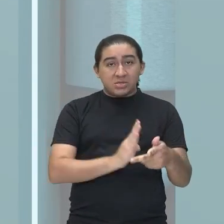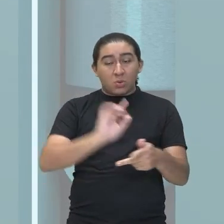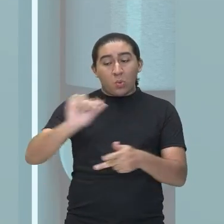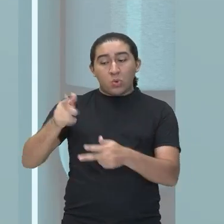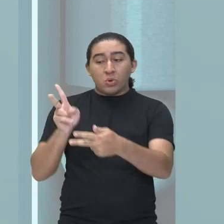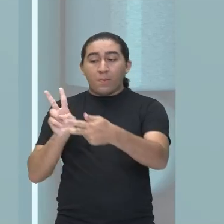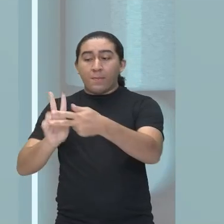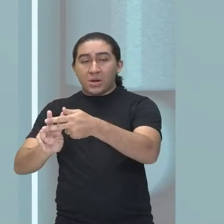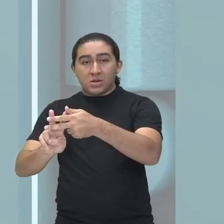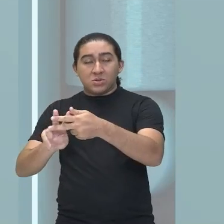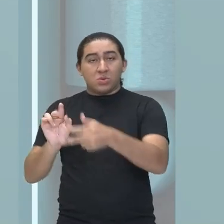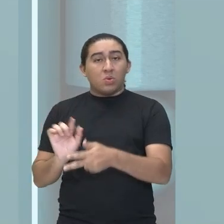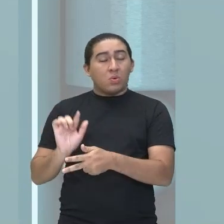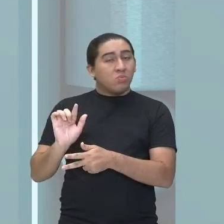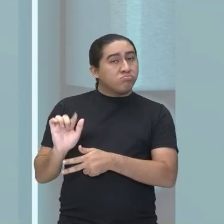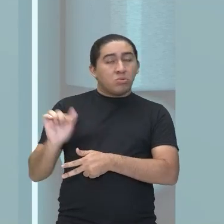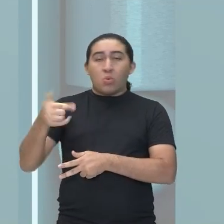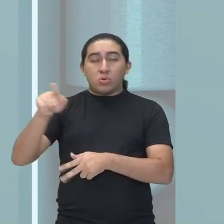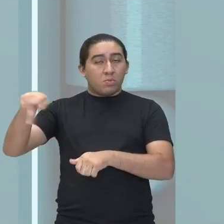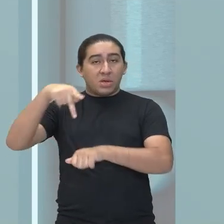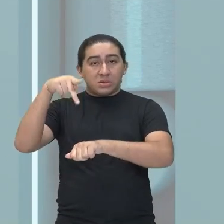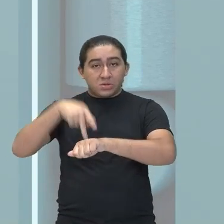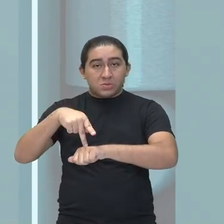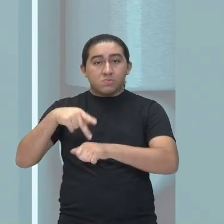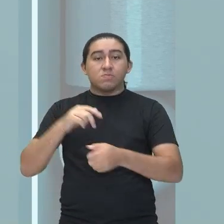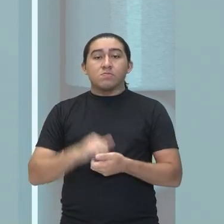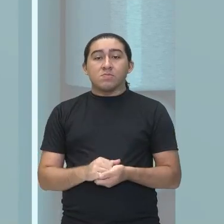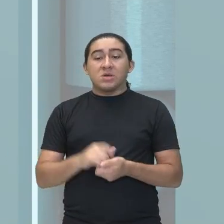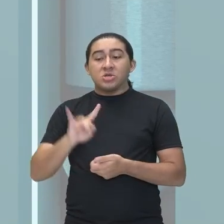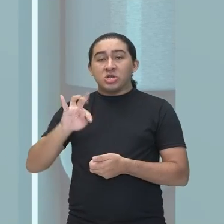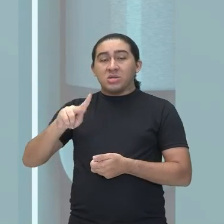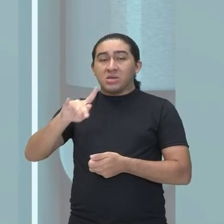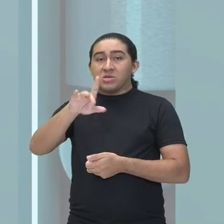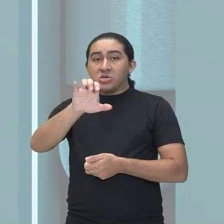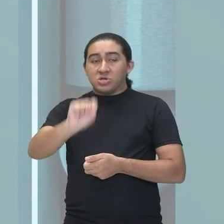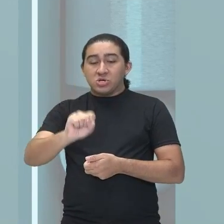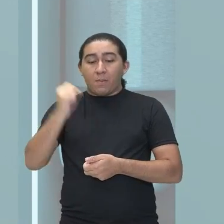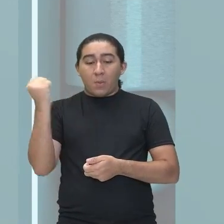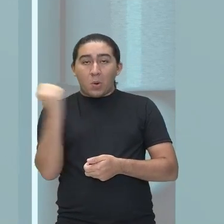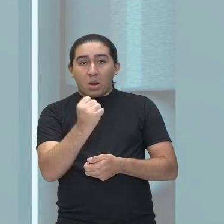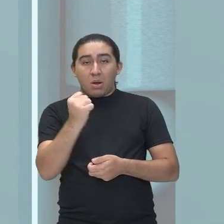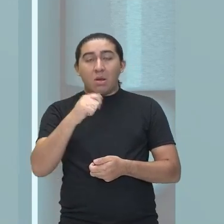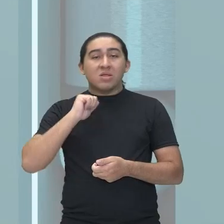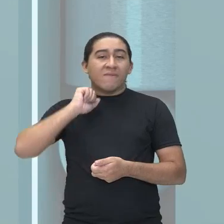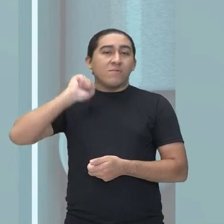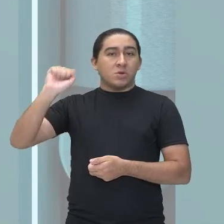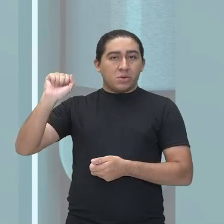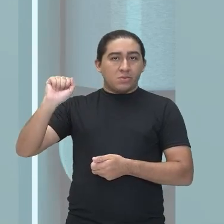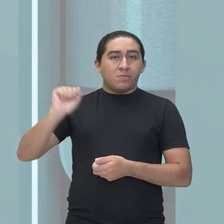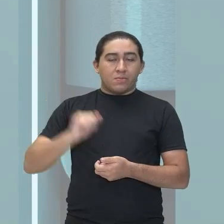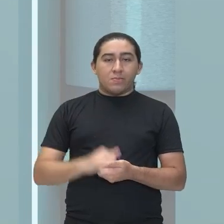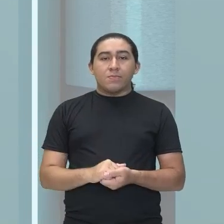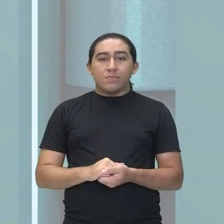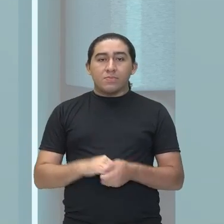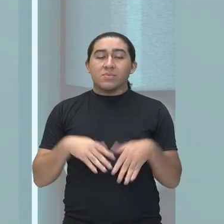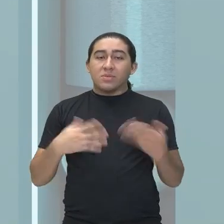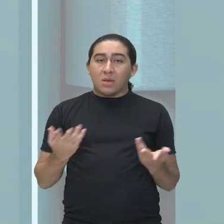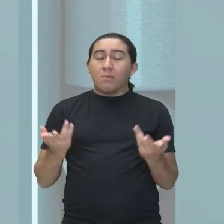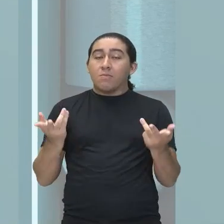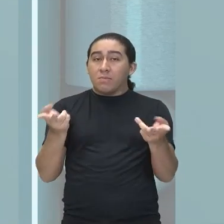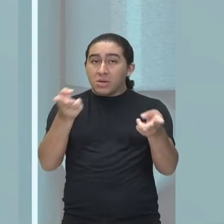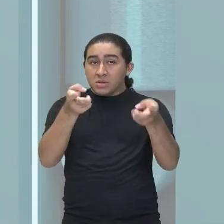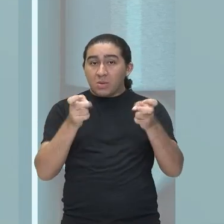presos, degredados para outro país, e Tiradentes foi morto, enforcado por conta disso, né? Então nós podemos ver